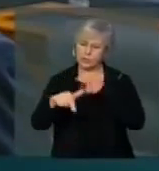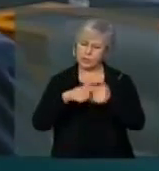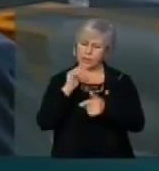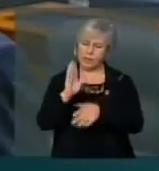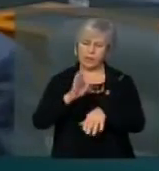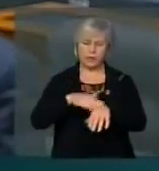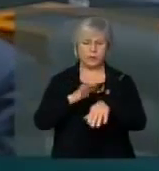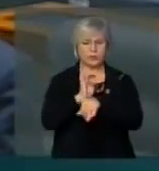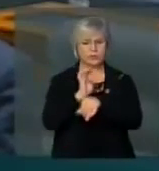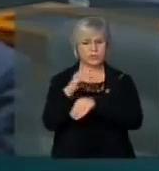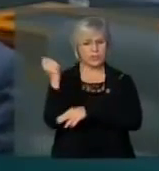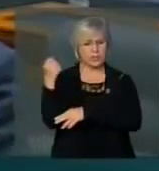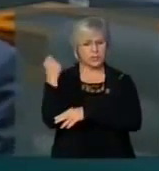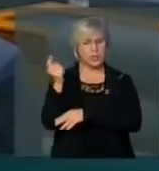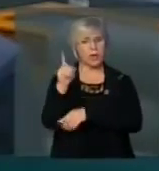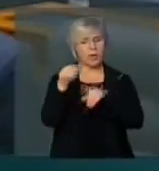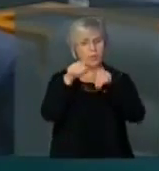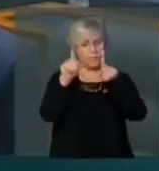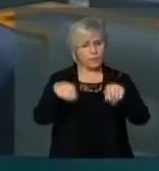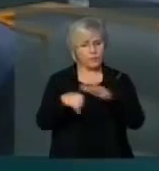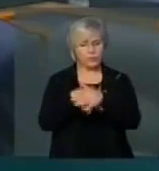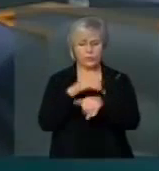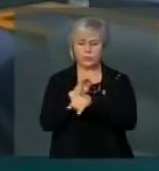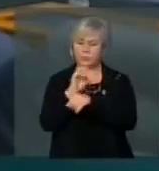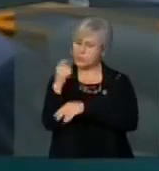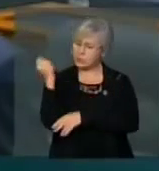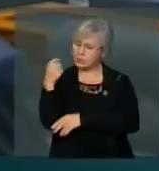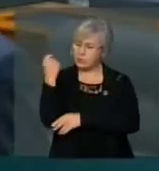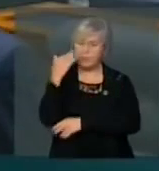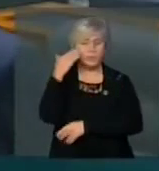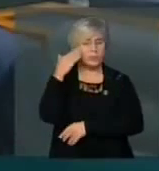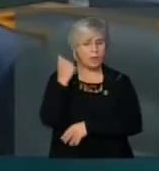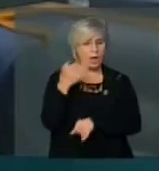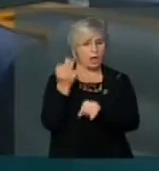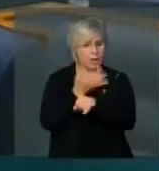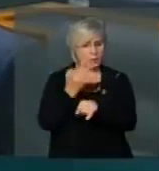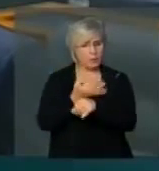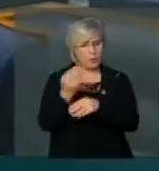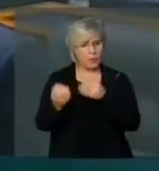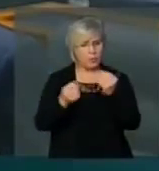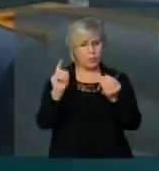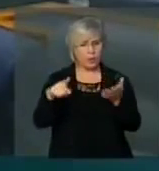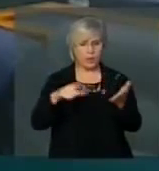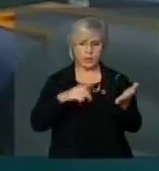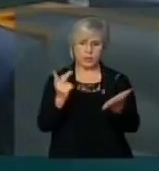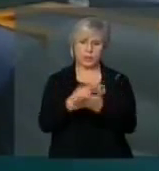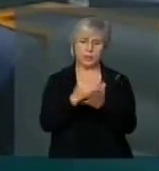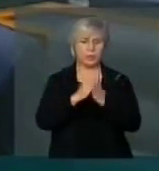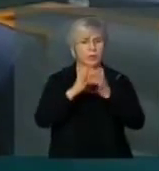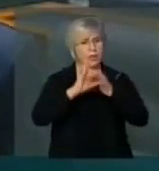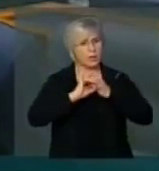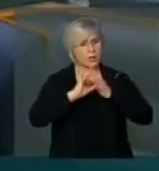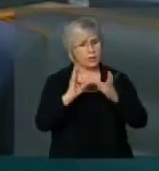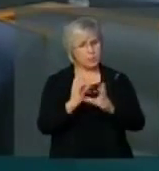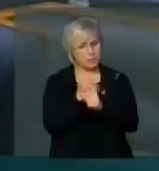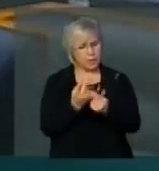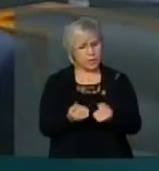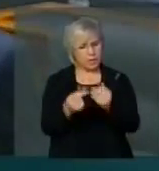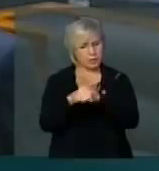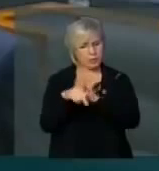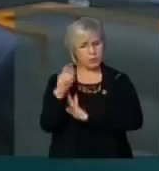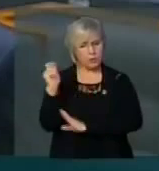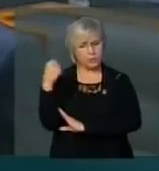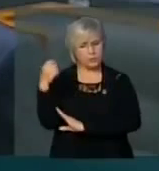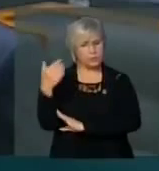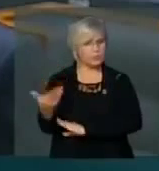Grande, que é funcionária pública do estado do Rio Grande do Sul, sabe a penúria que o estado vive. Libere as contas do Rio Grande,